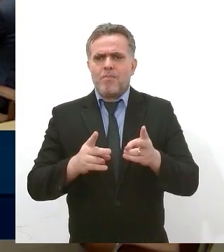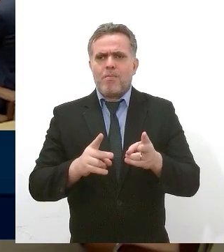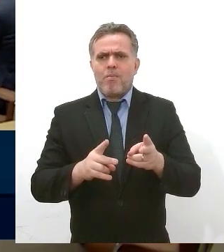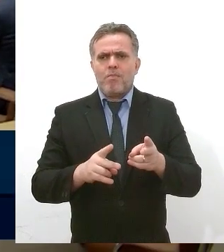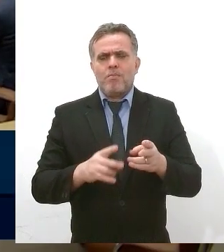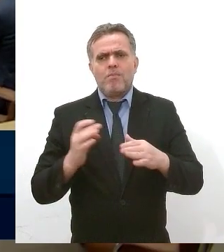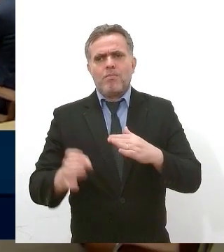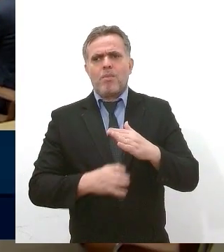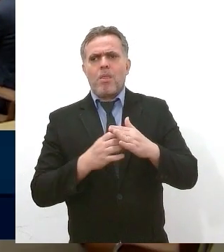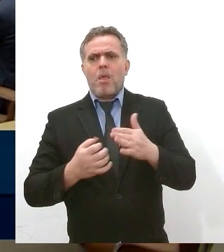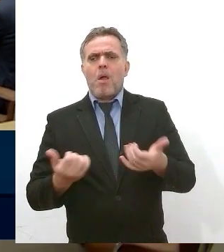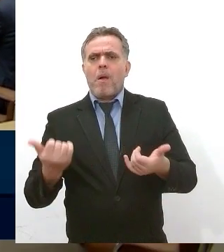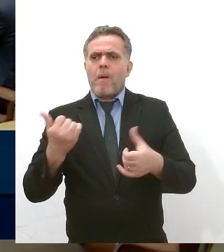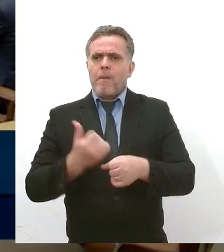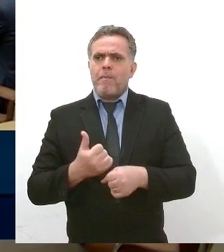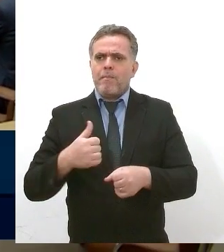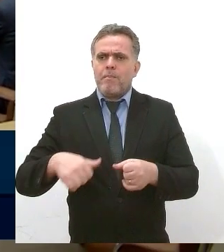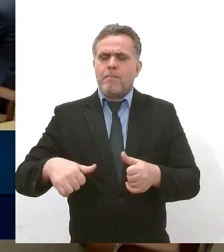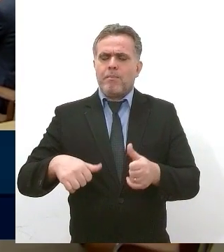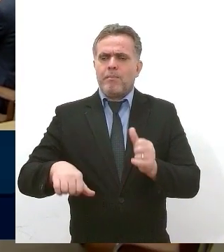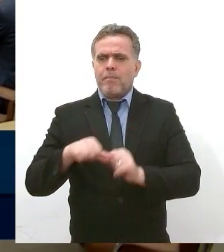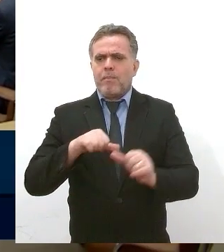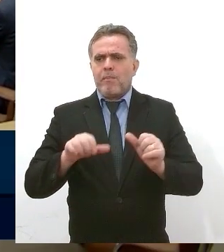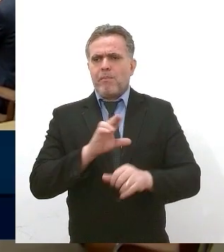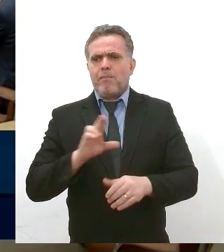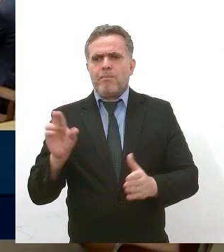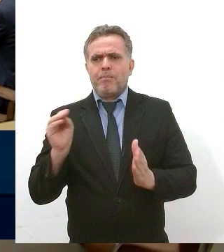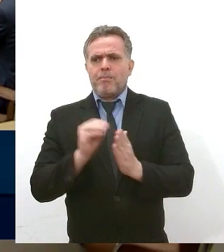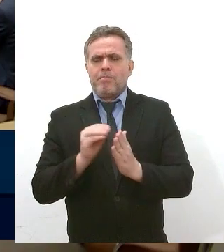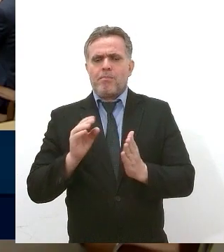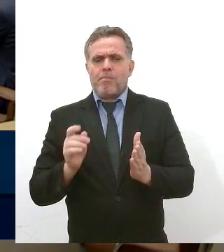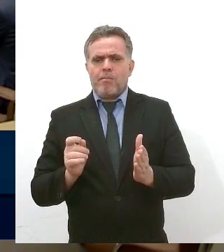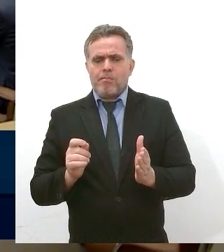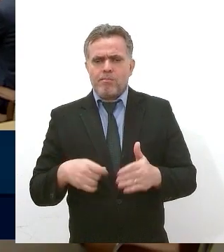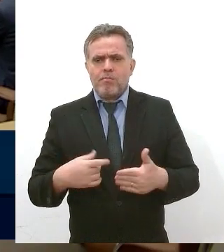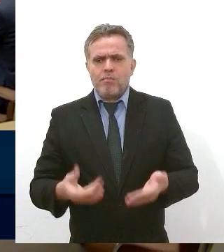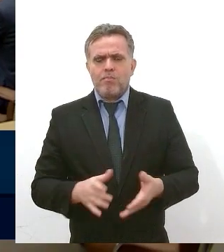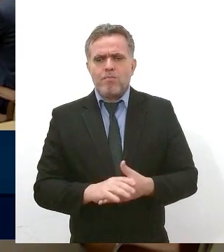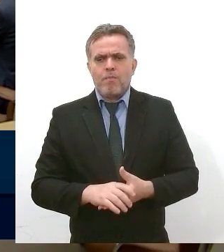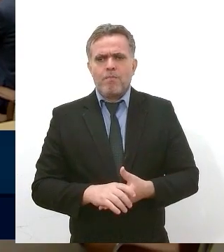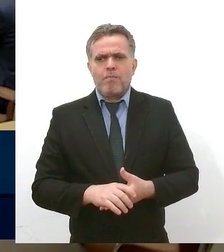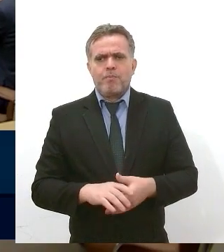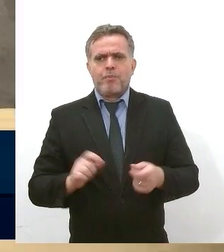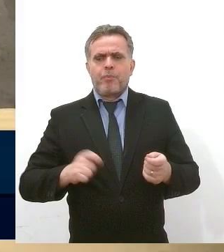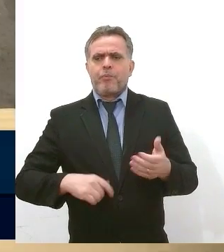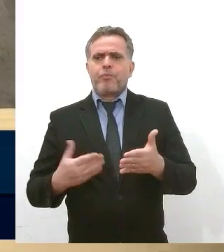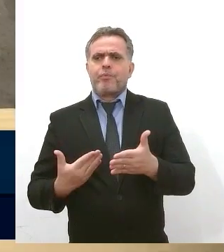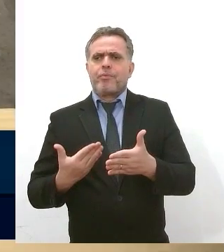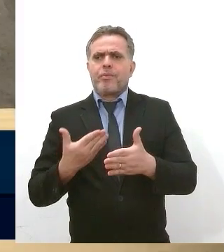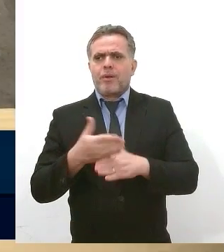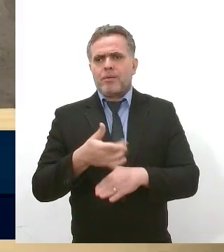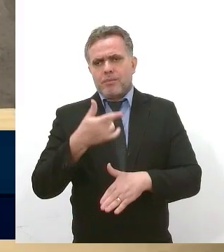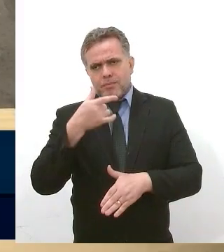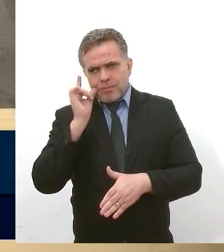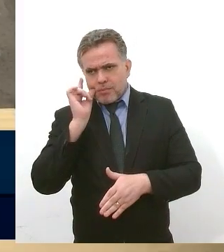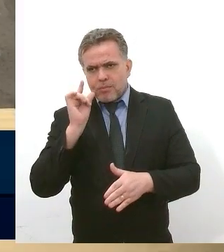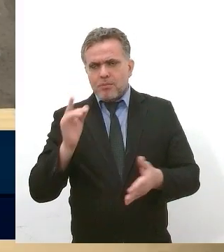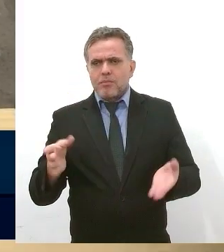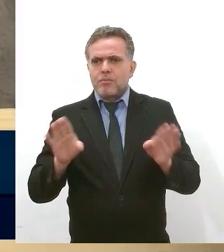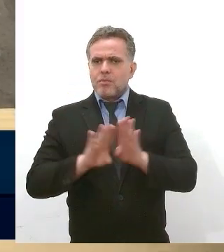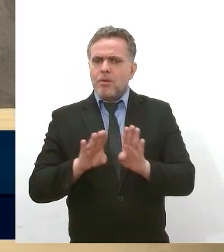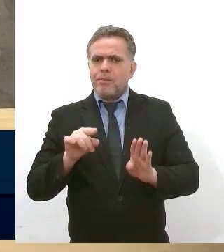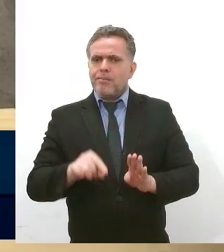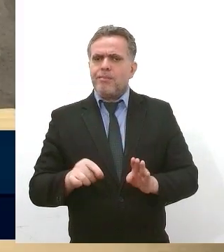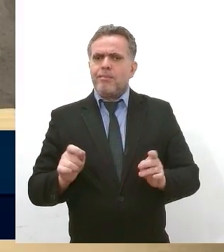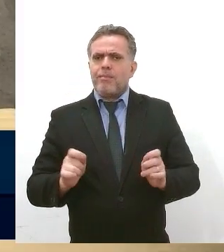nomezinho. E a DEMA, inclusive, já fez a interdição ontem do aterro. E aí, município de Aracaju, município